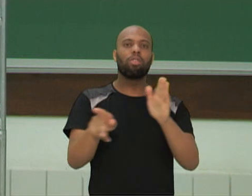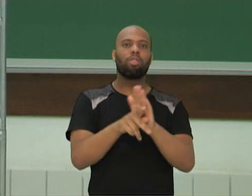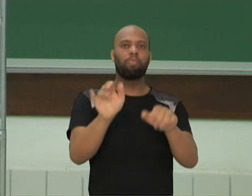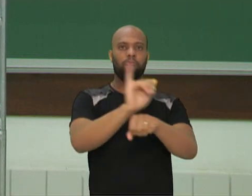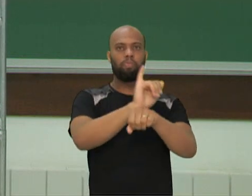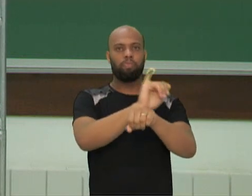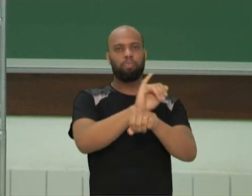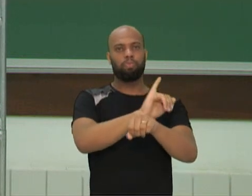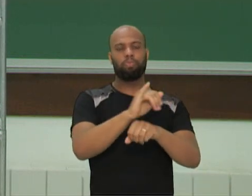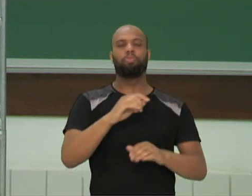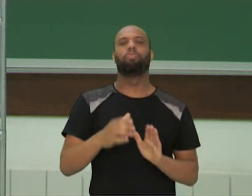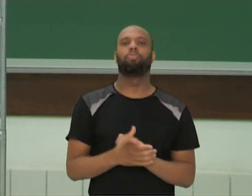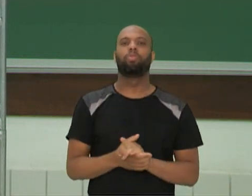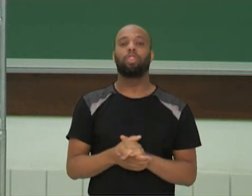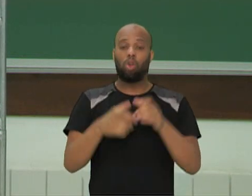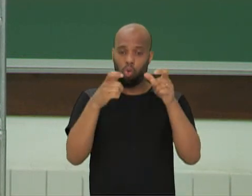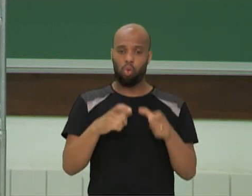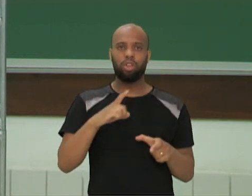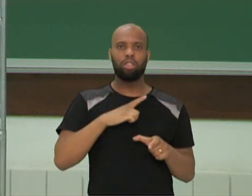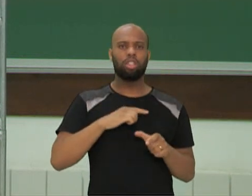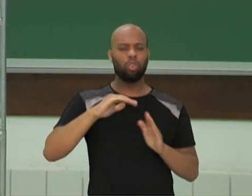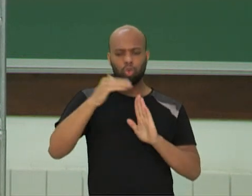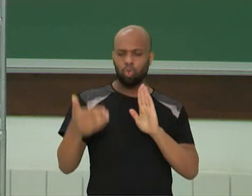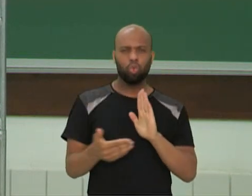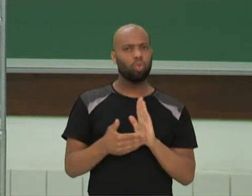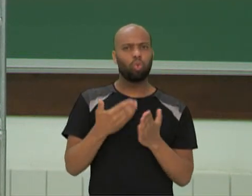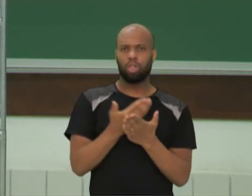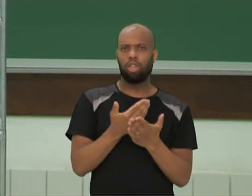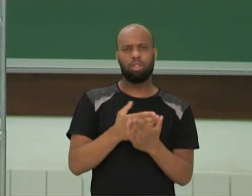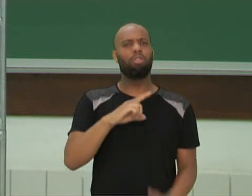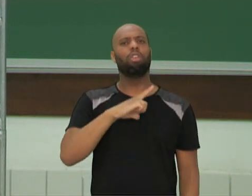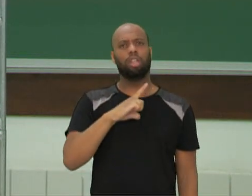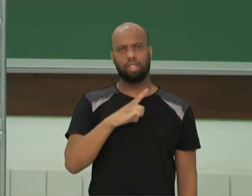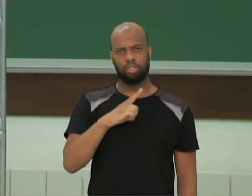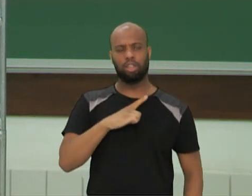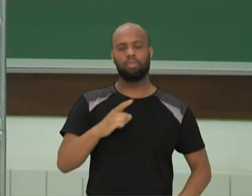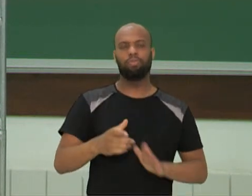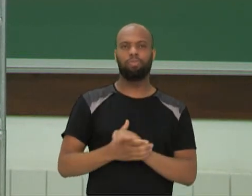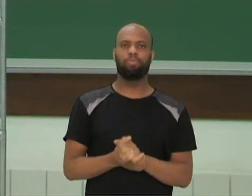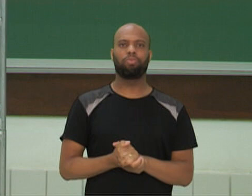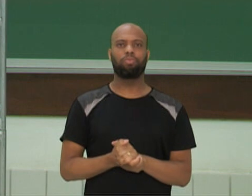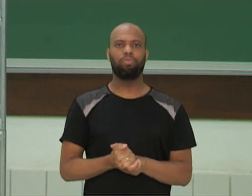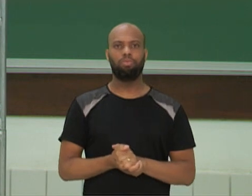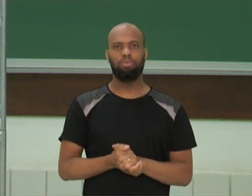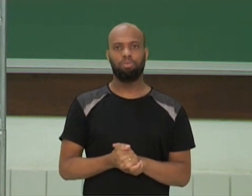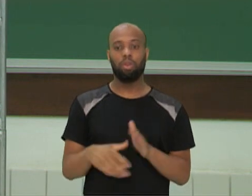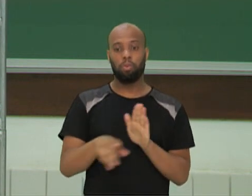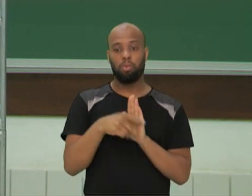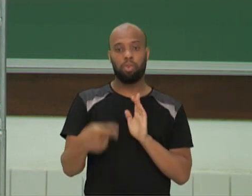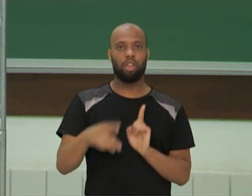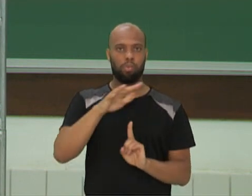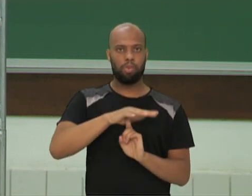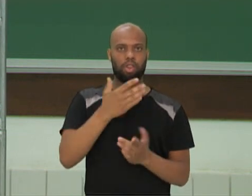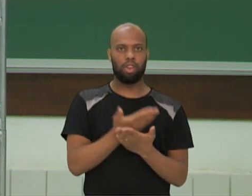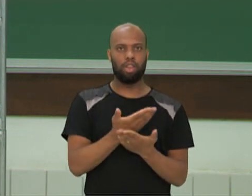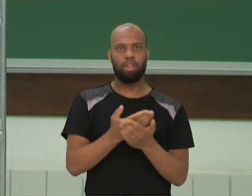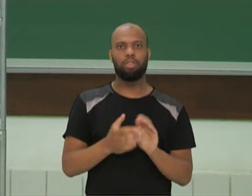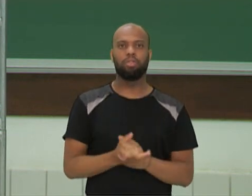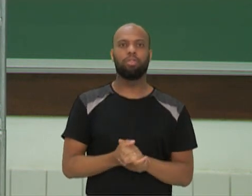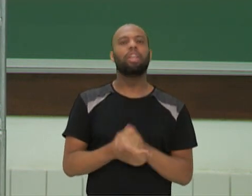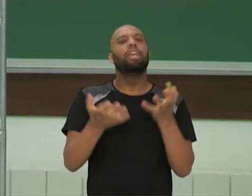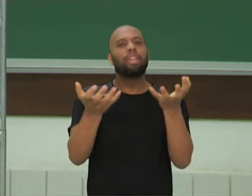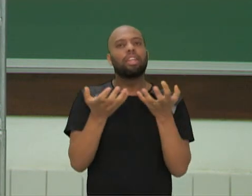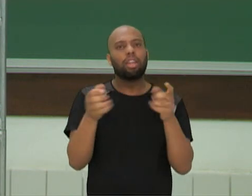Aula Paraná no YouTube, onde você poderá assistir essa e a todas as demais aulas que foram produzidas pelo programa Aula Paraná.